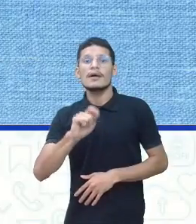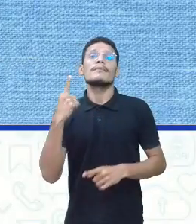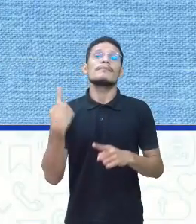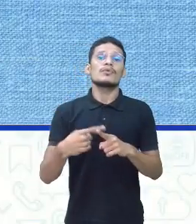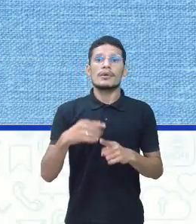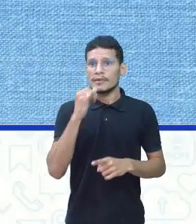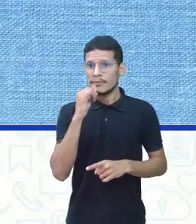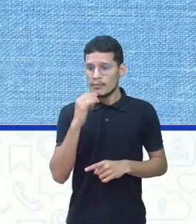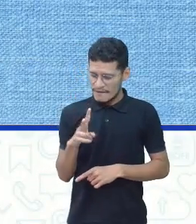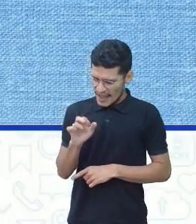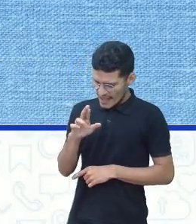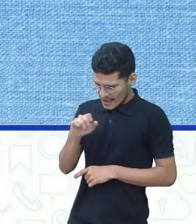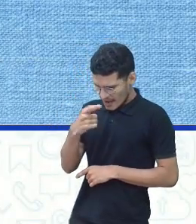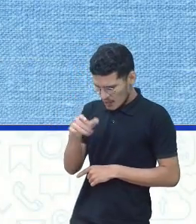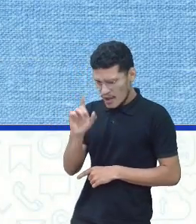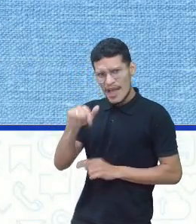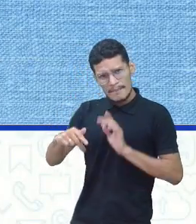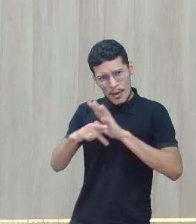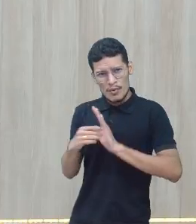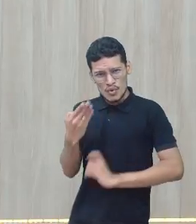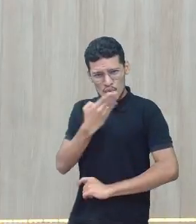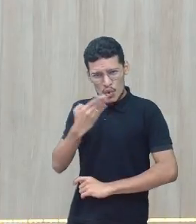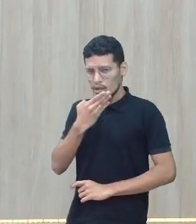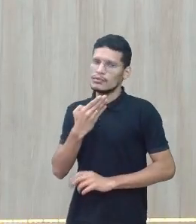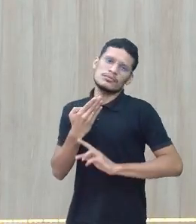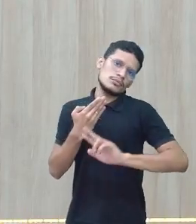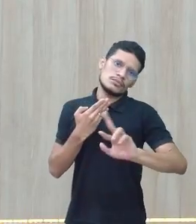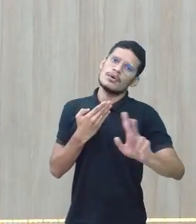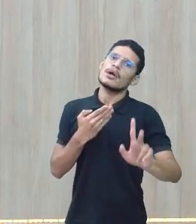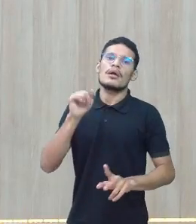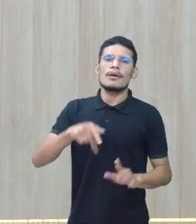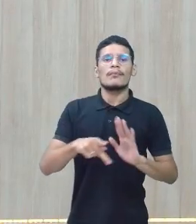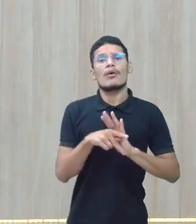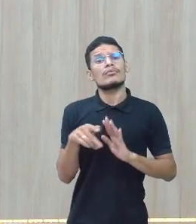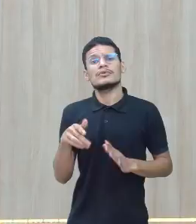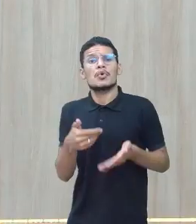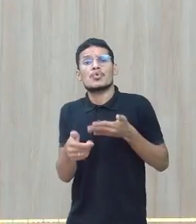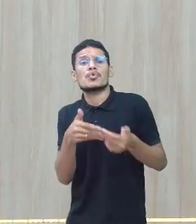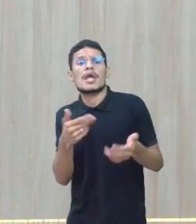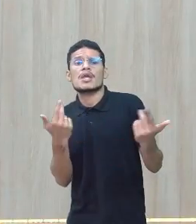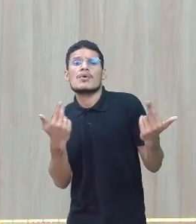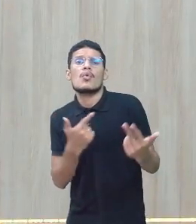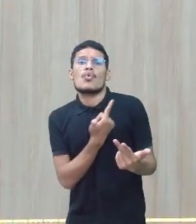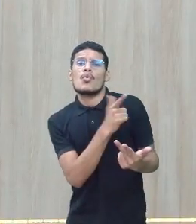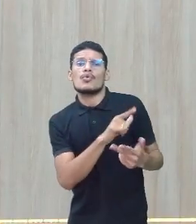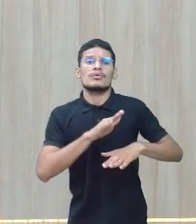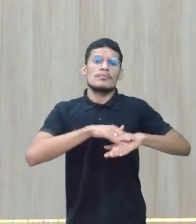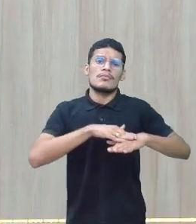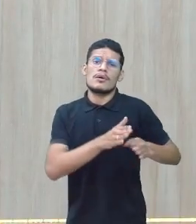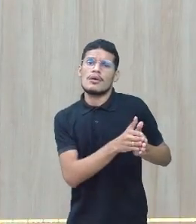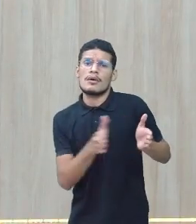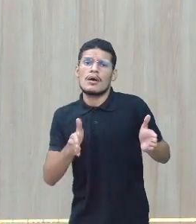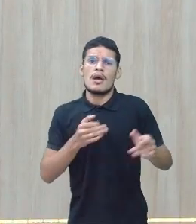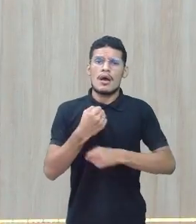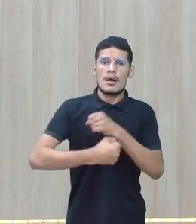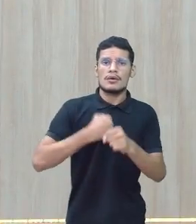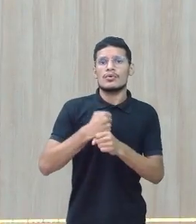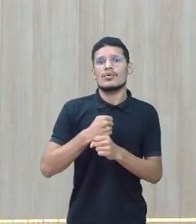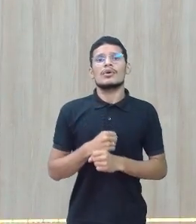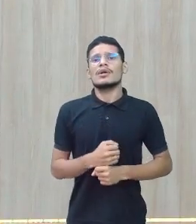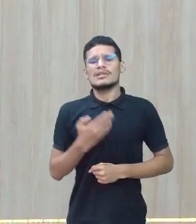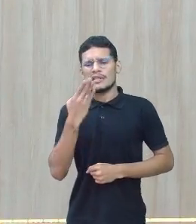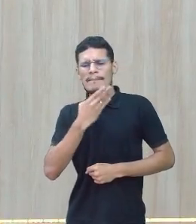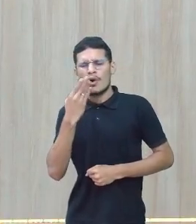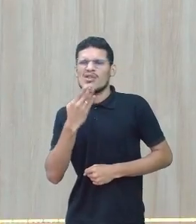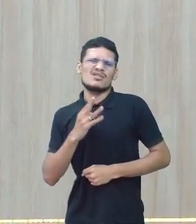porque o verão ele não é doce. O verão é uma estação do ano, como qualquer outra, ele não tem um sabor. Mas quando eu digo assim,